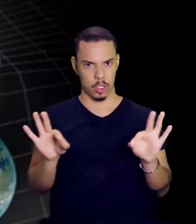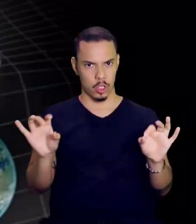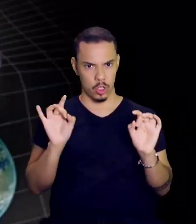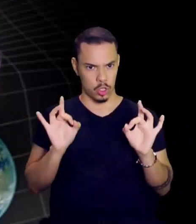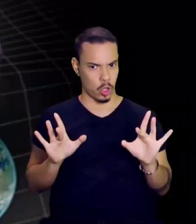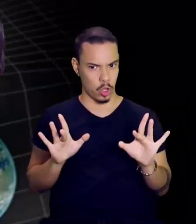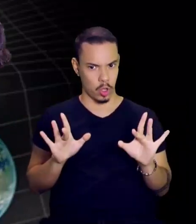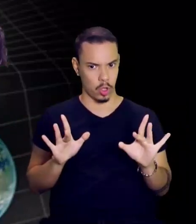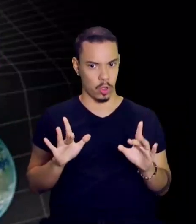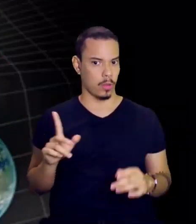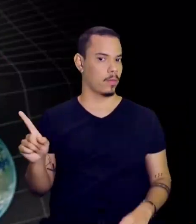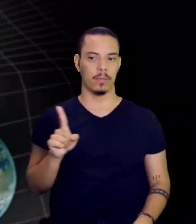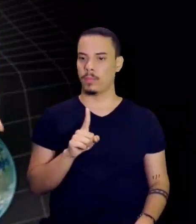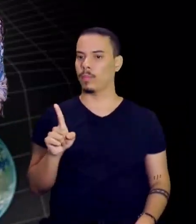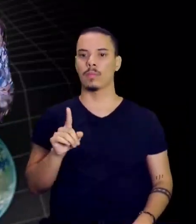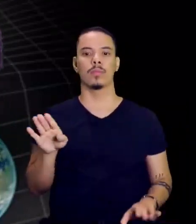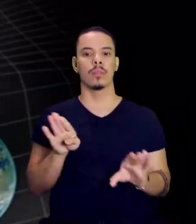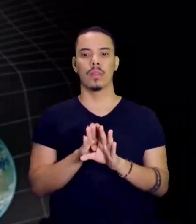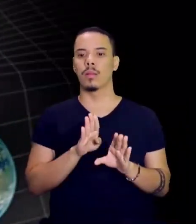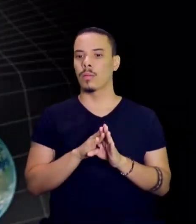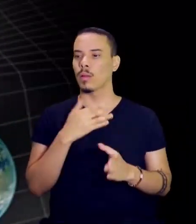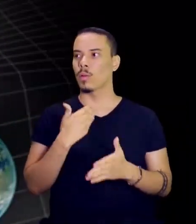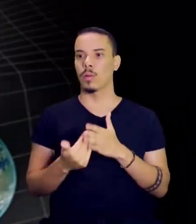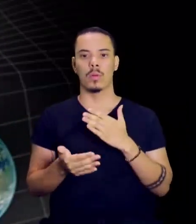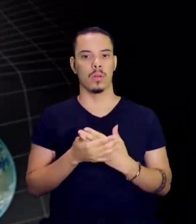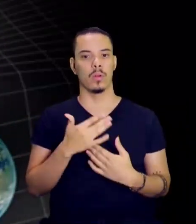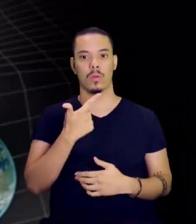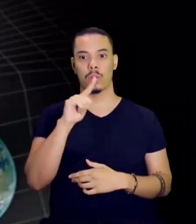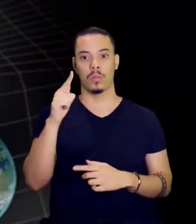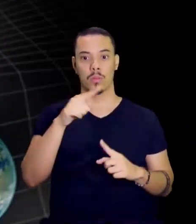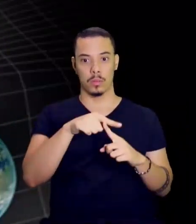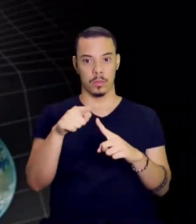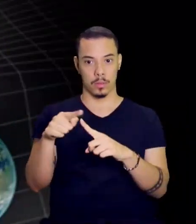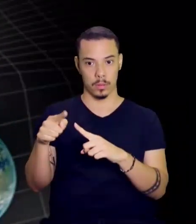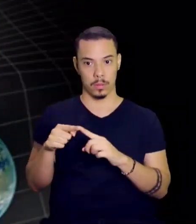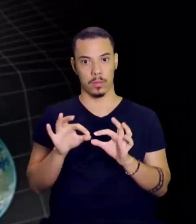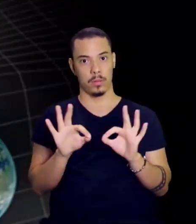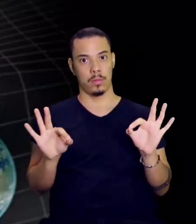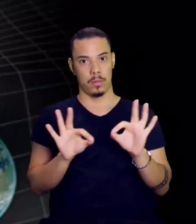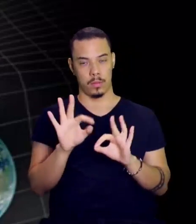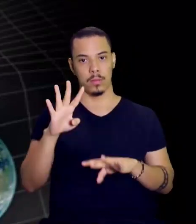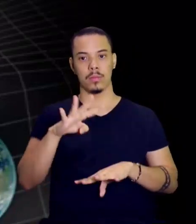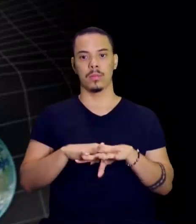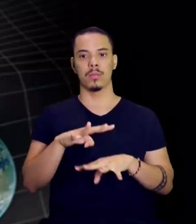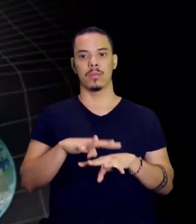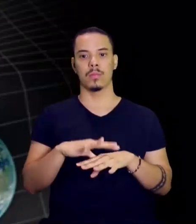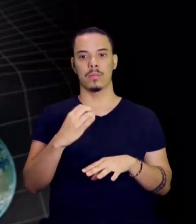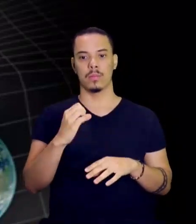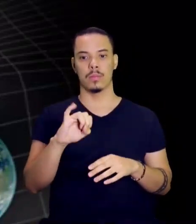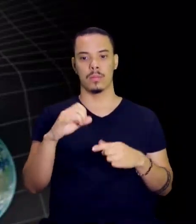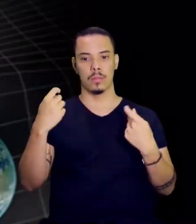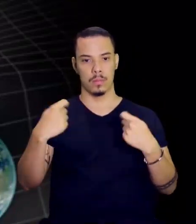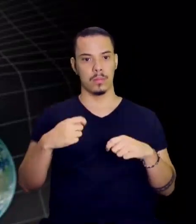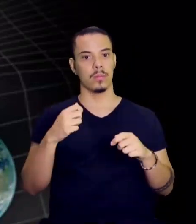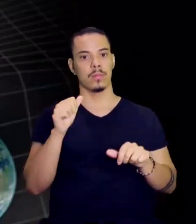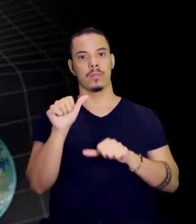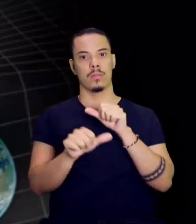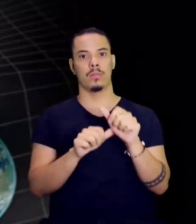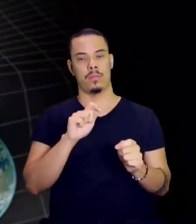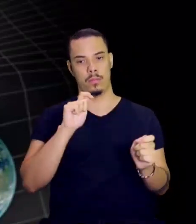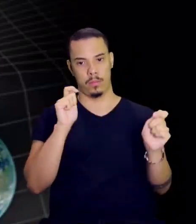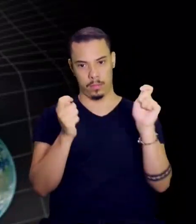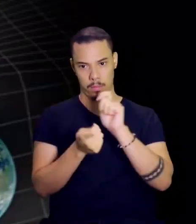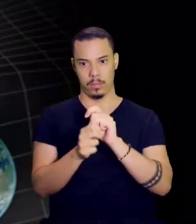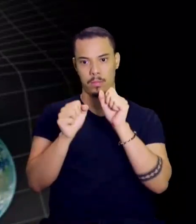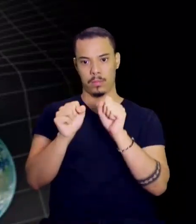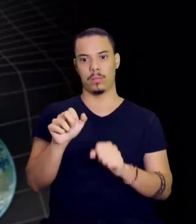será? Não, com certeza não. Para todas as medidas de matemática que você precisar de transformar, você pode usar esse sistema. E presta